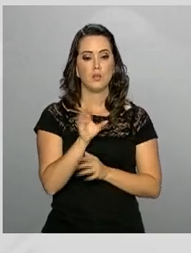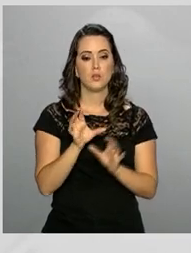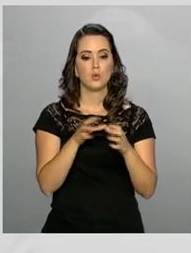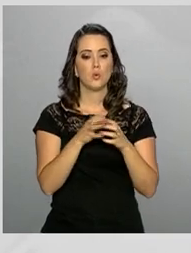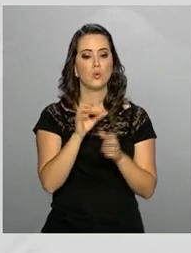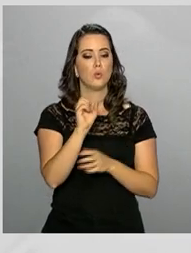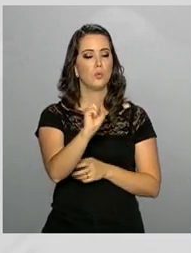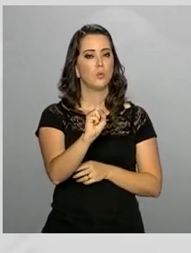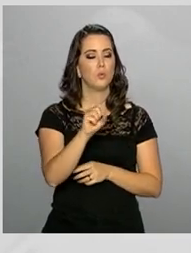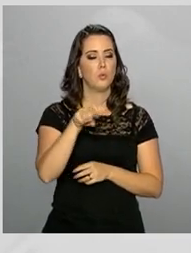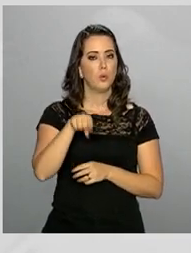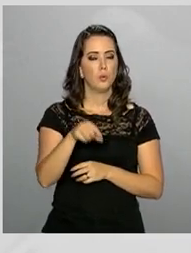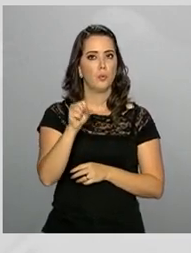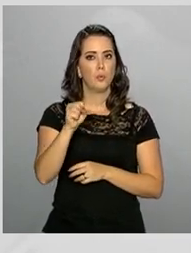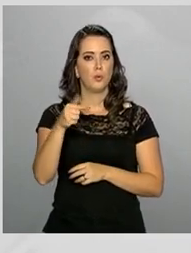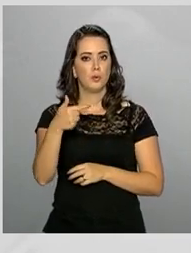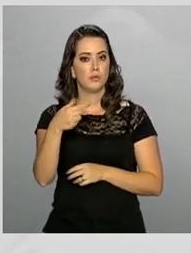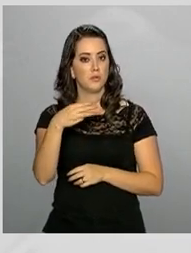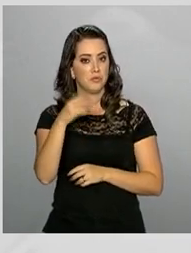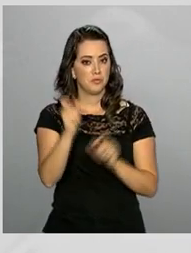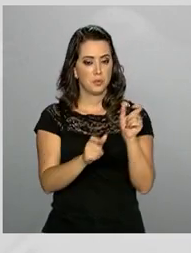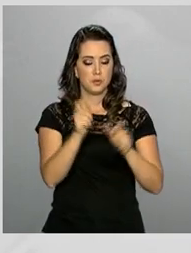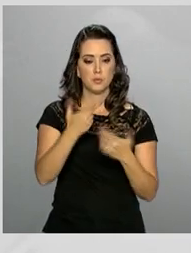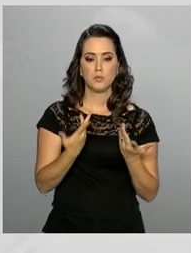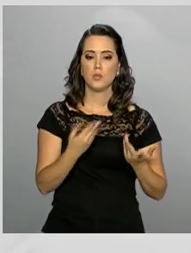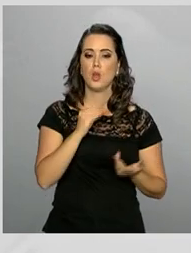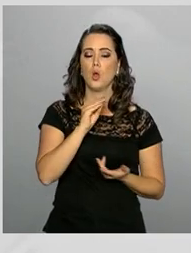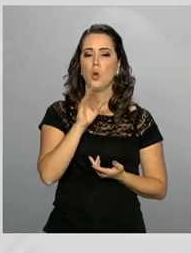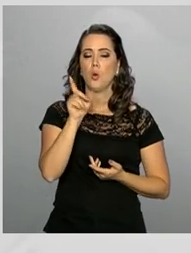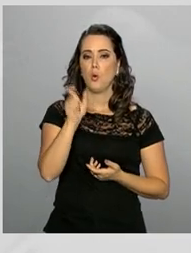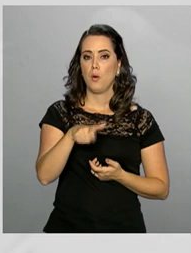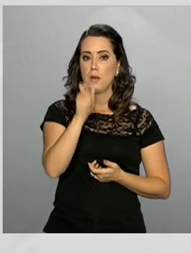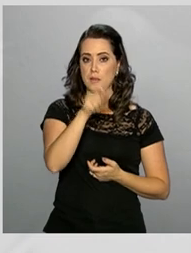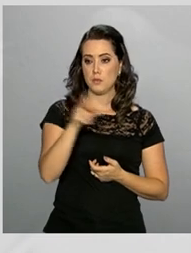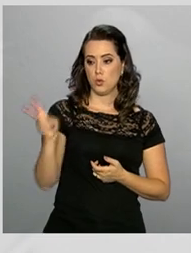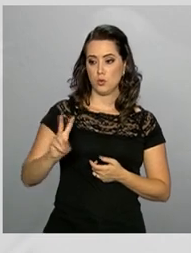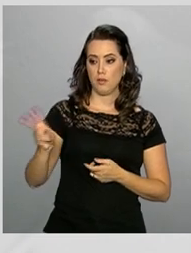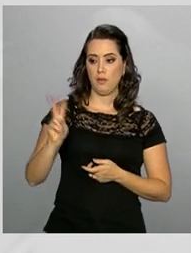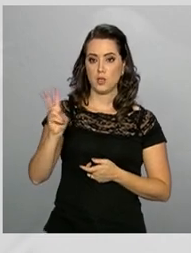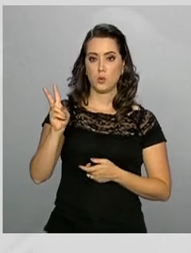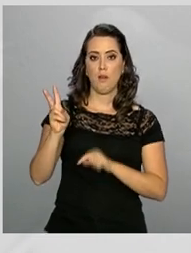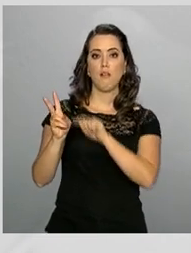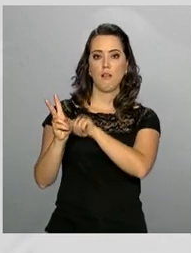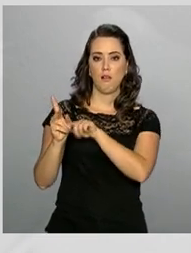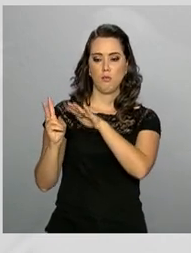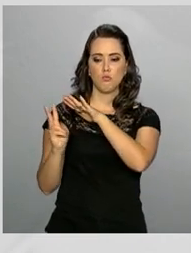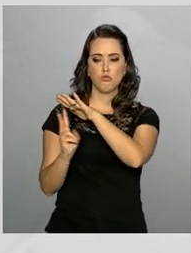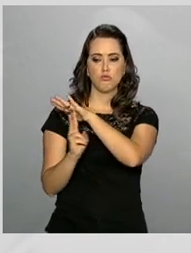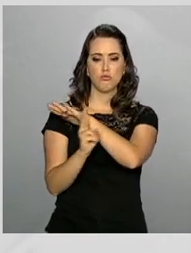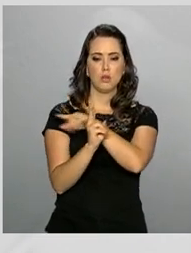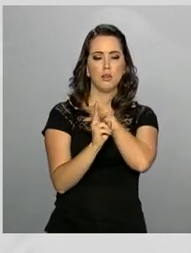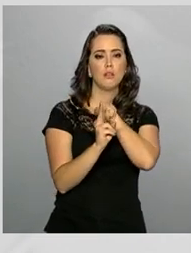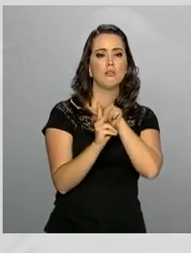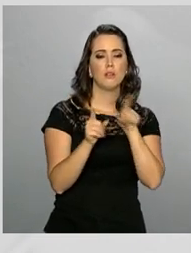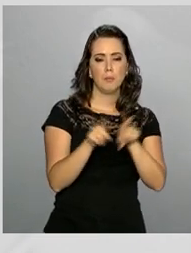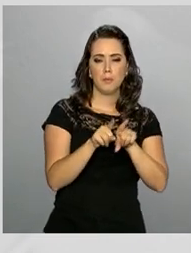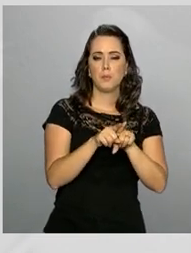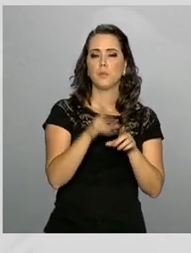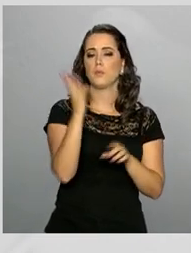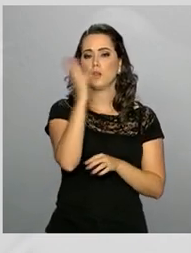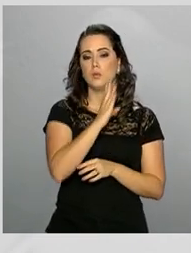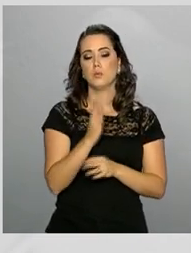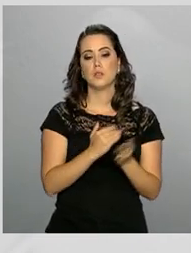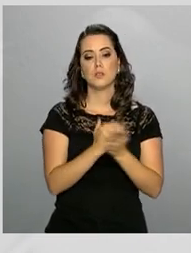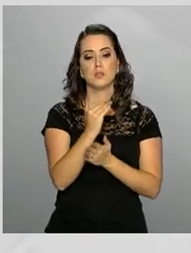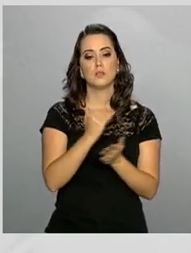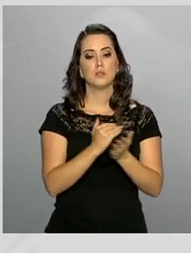desses imigrantes. Os venezuelanos começaram a ganhar destaque na movimentação do mercado formal de trabalho no Brasil a partir